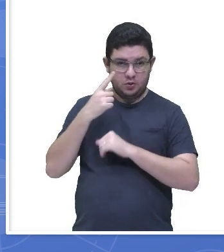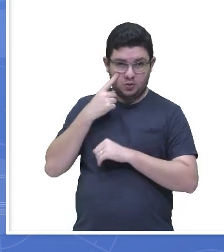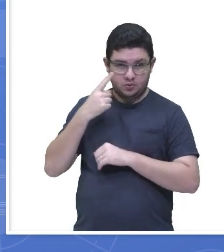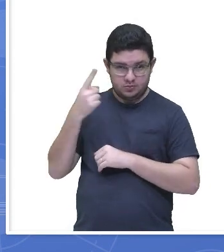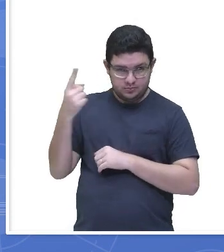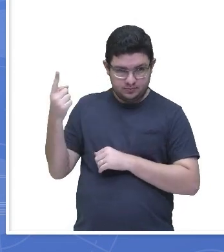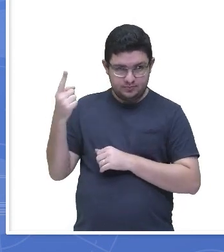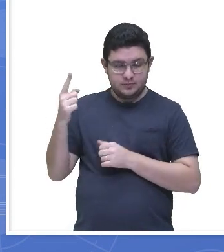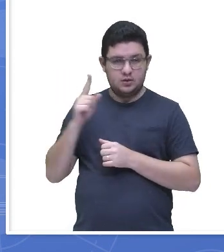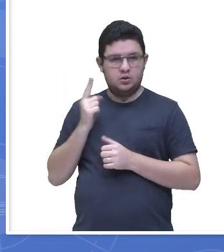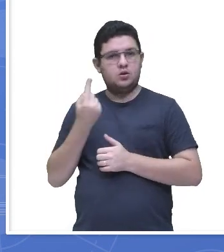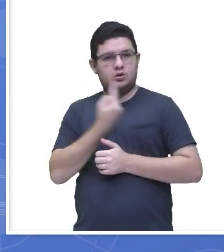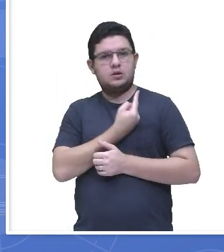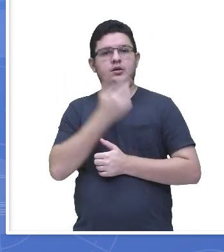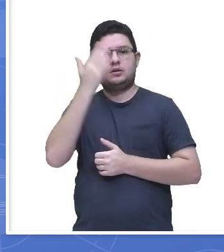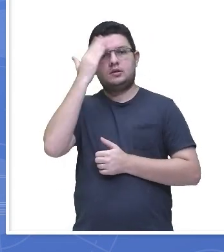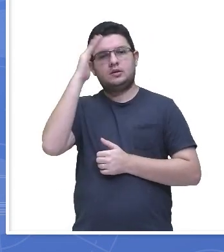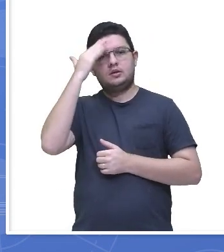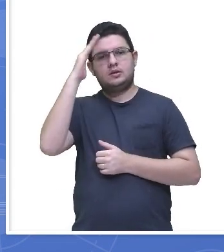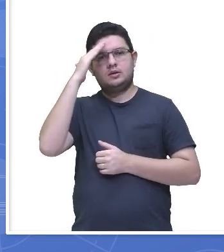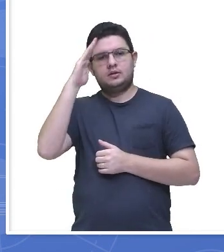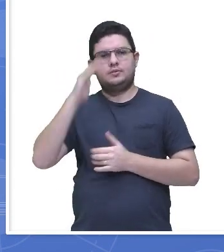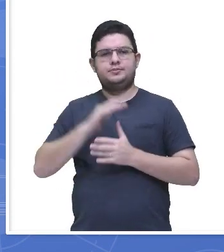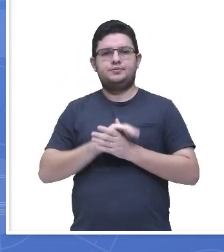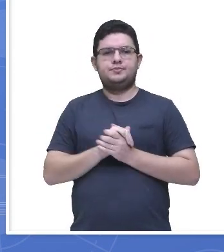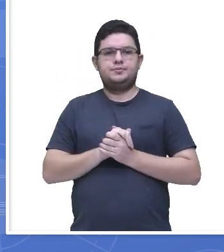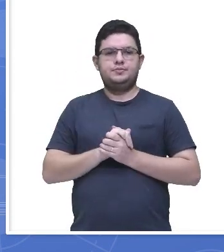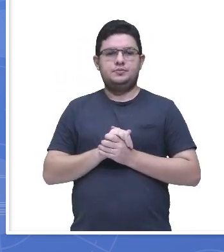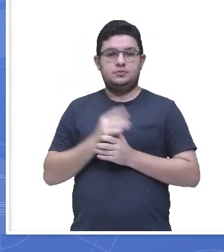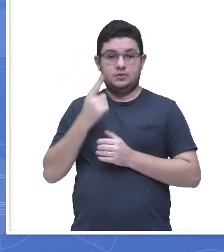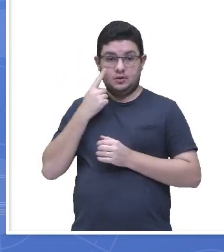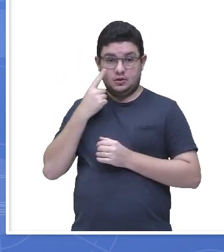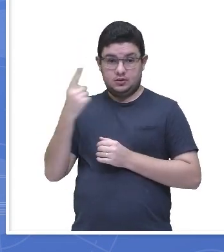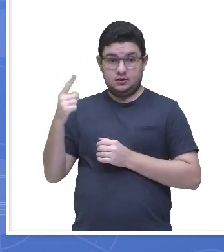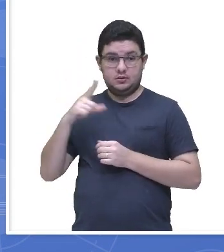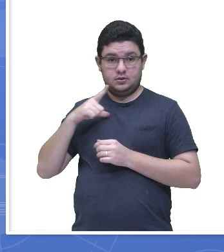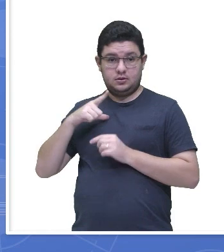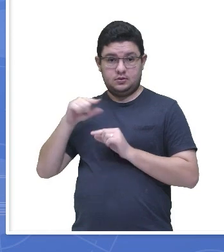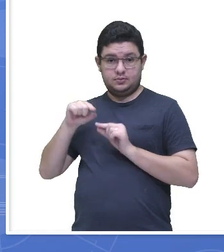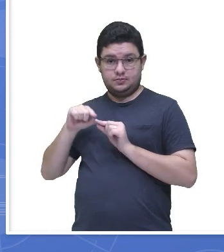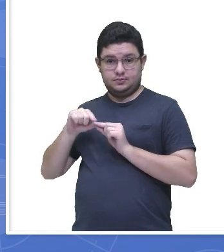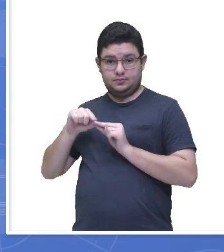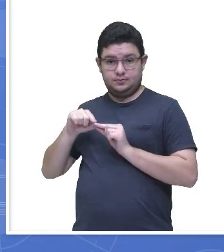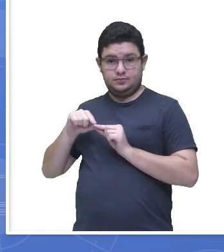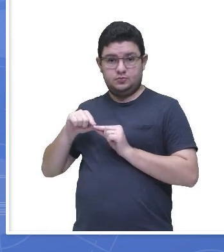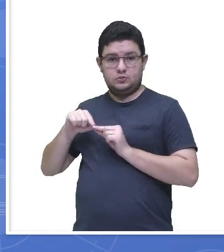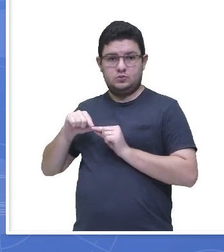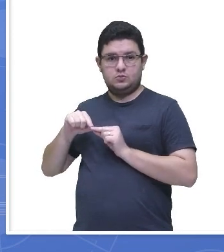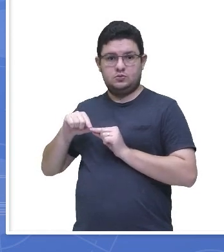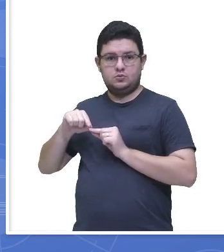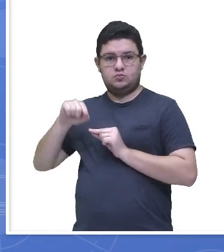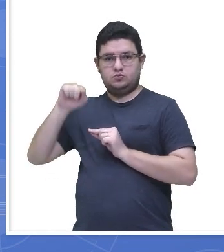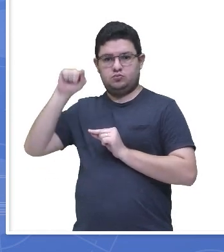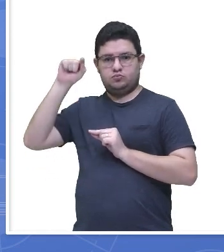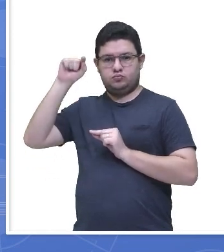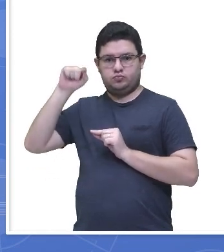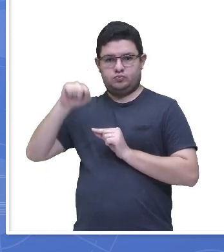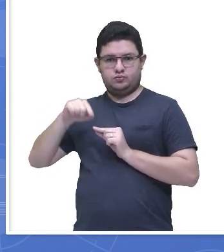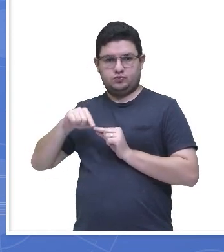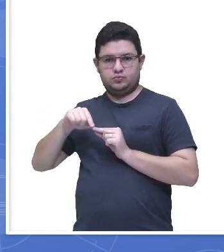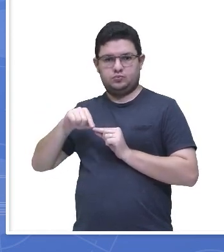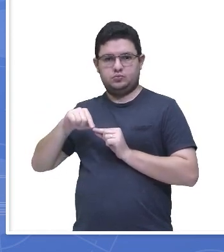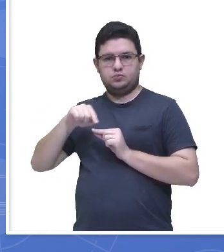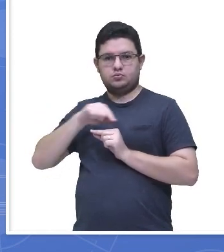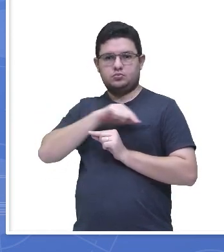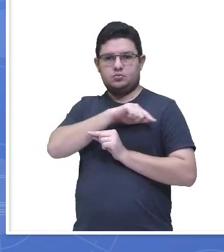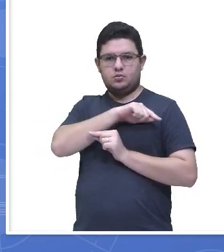possa entender a questão. Nós temos aí um gráfico que representa o movimento uniforme, né? E para